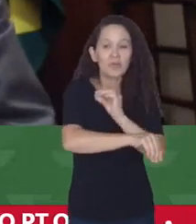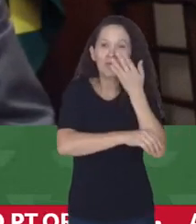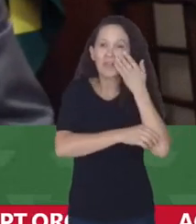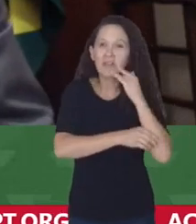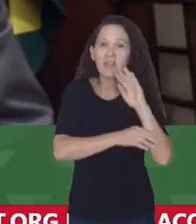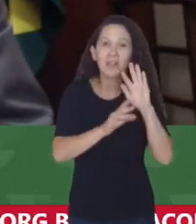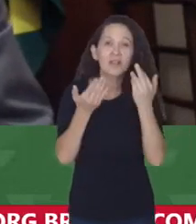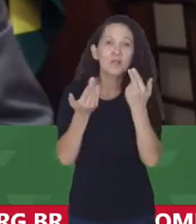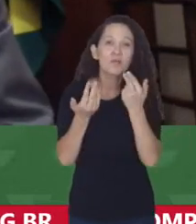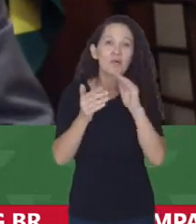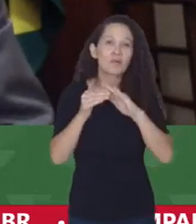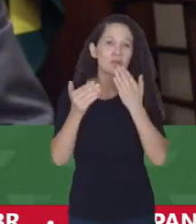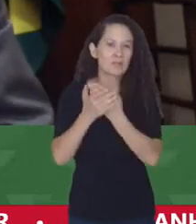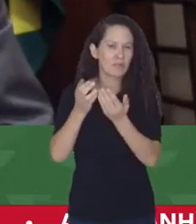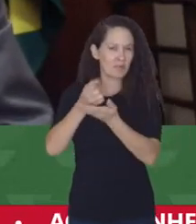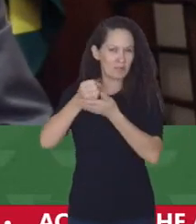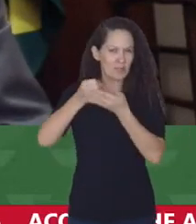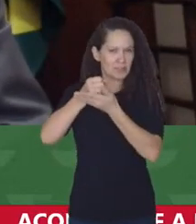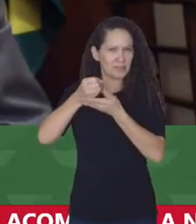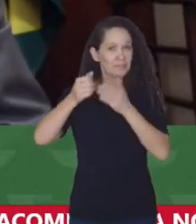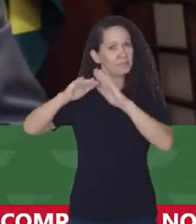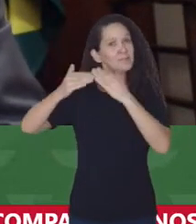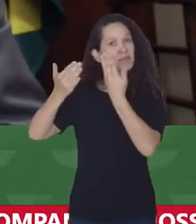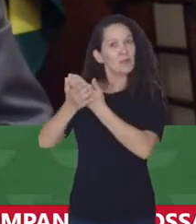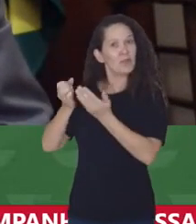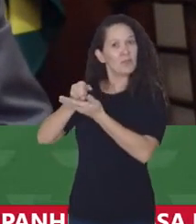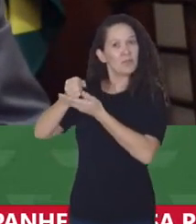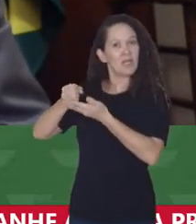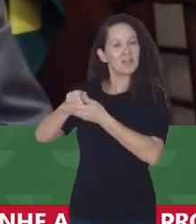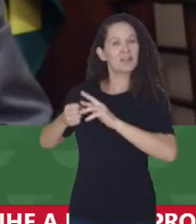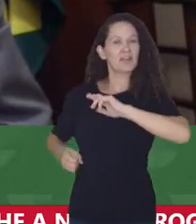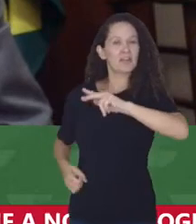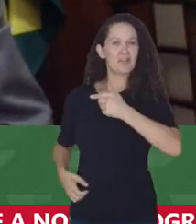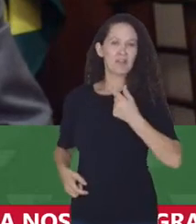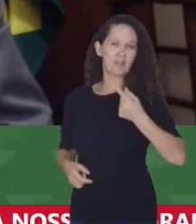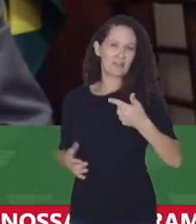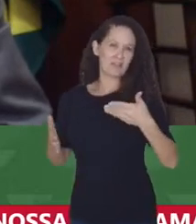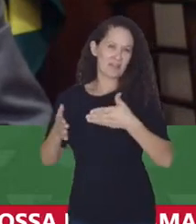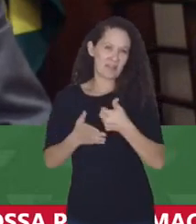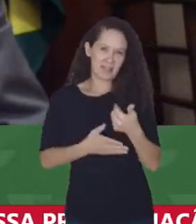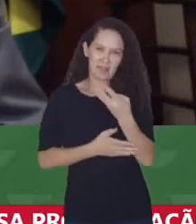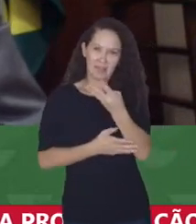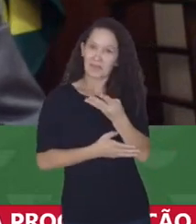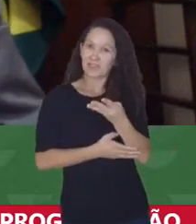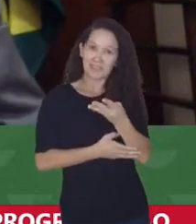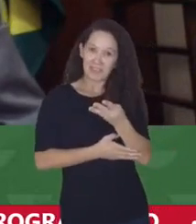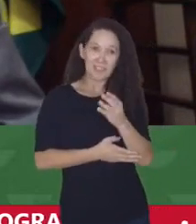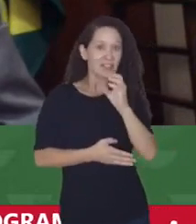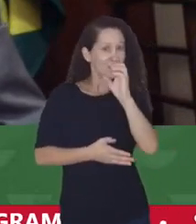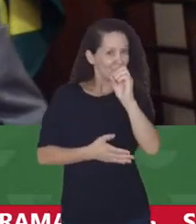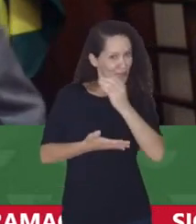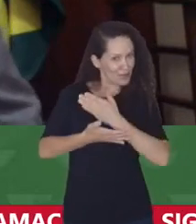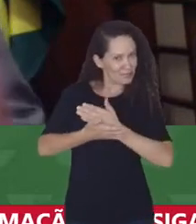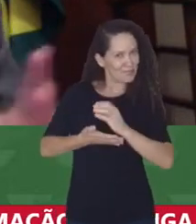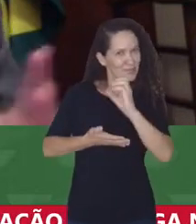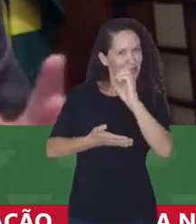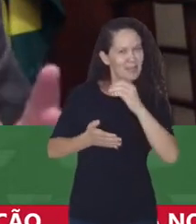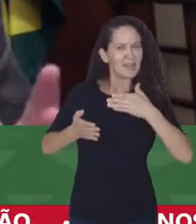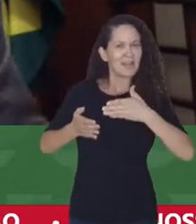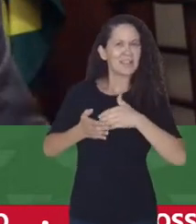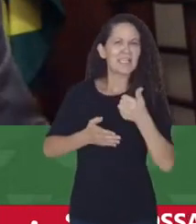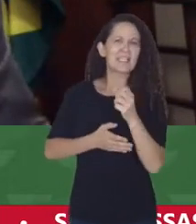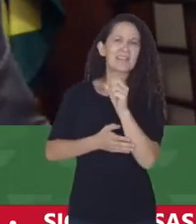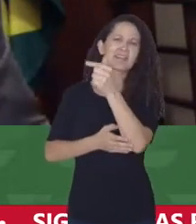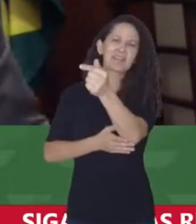básica. A escola básica deixou de ser de 7 a 14 anos para ser de 0 a 17 anos. Isso é uma